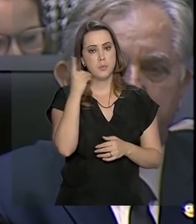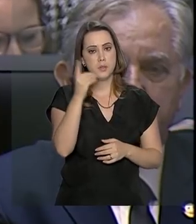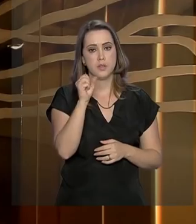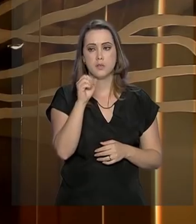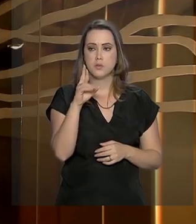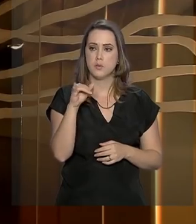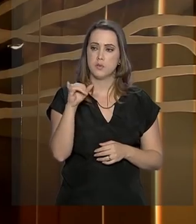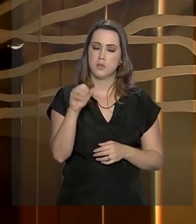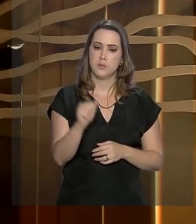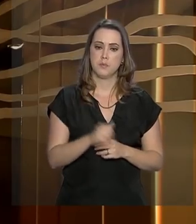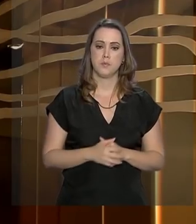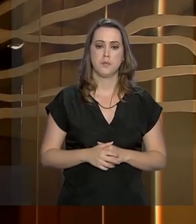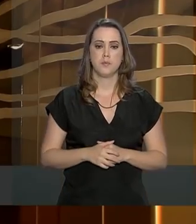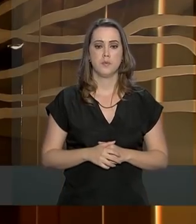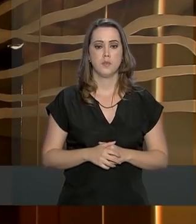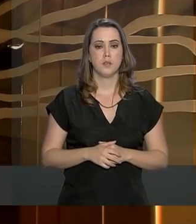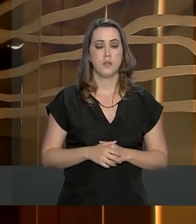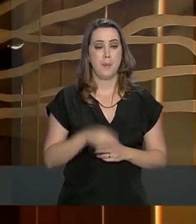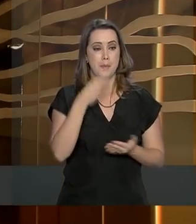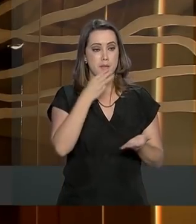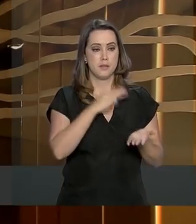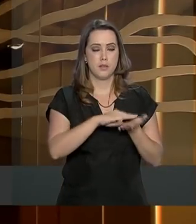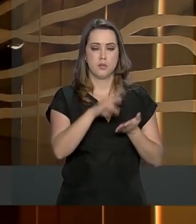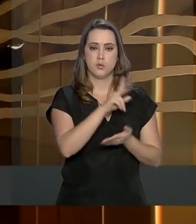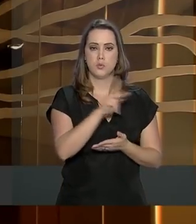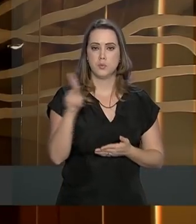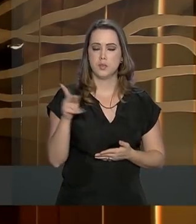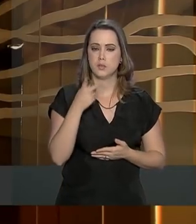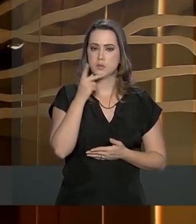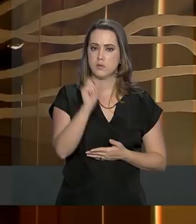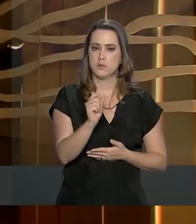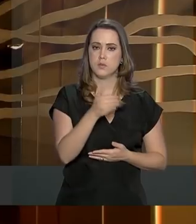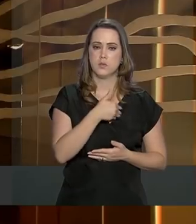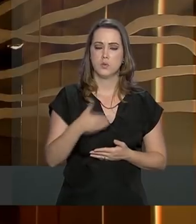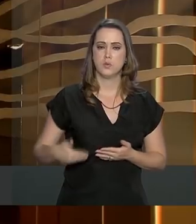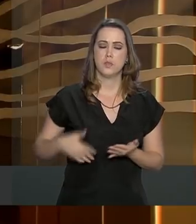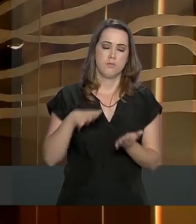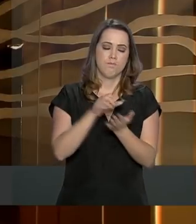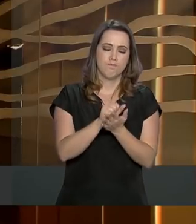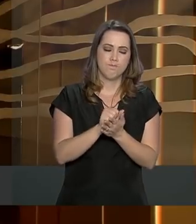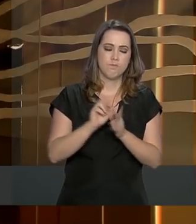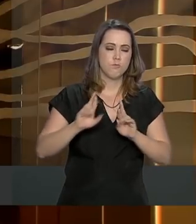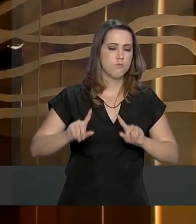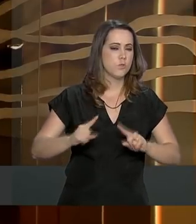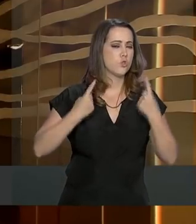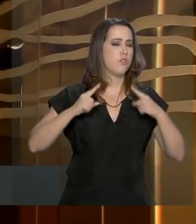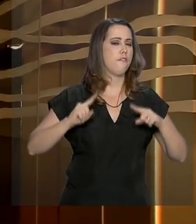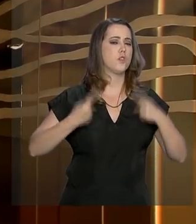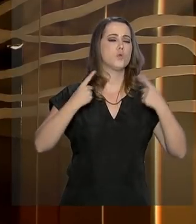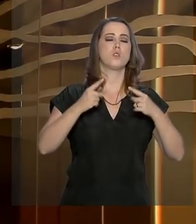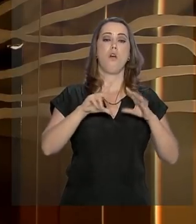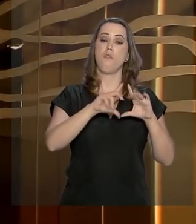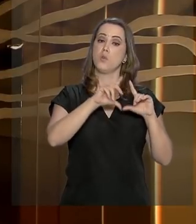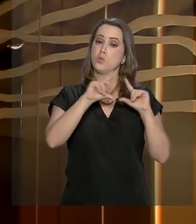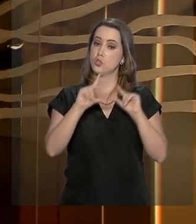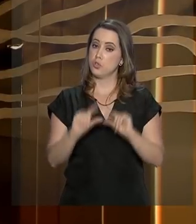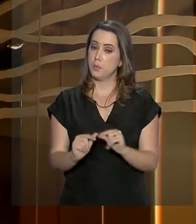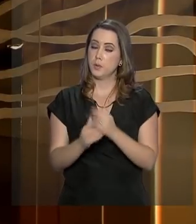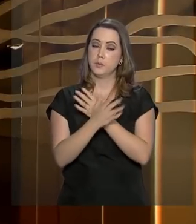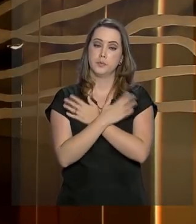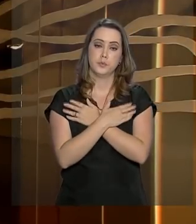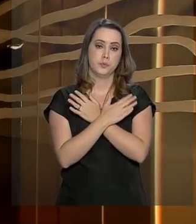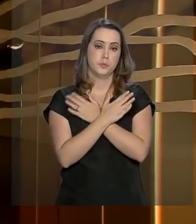Santos. Segundo a mensagem do presidente, o governo assume um país com inúmeros desafios, como diminuir a taxa